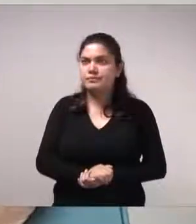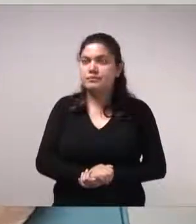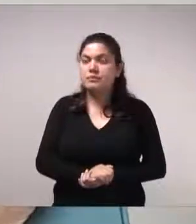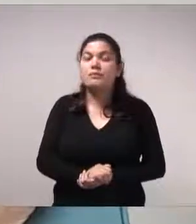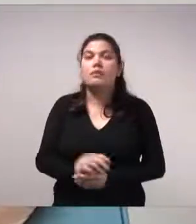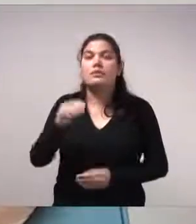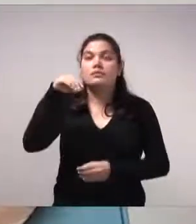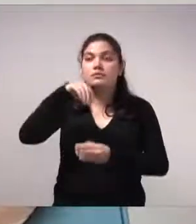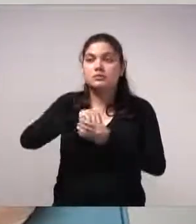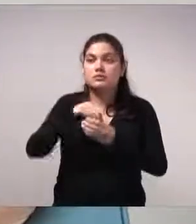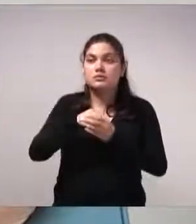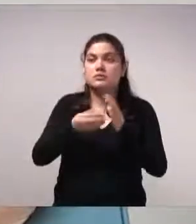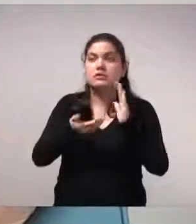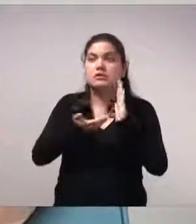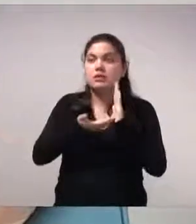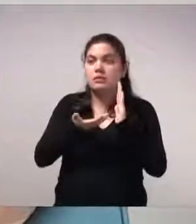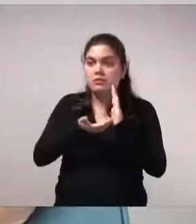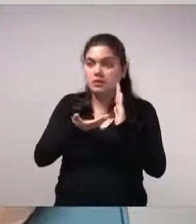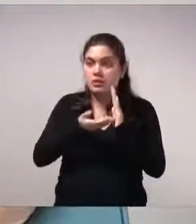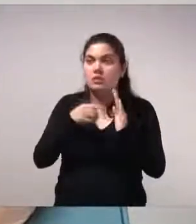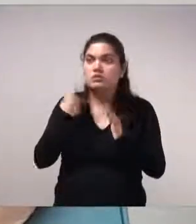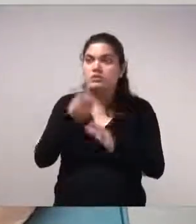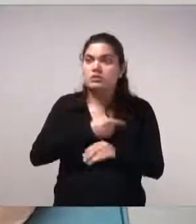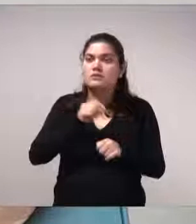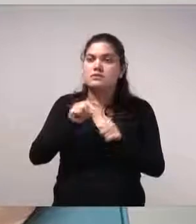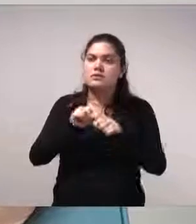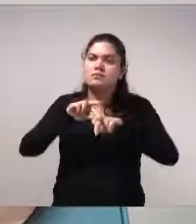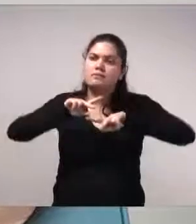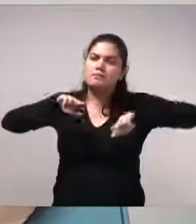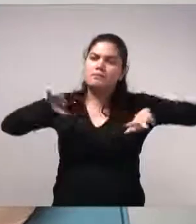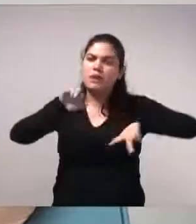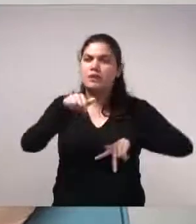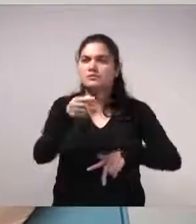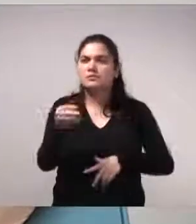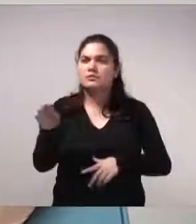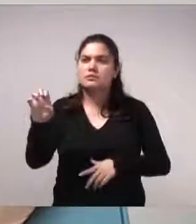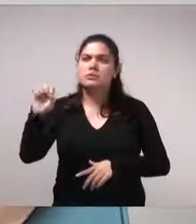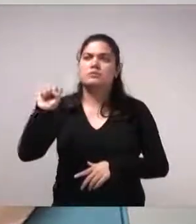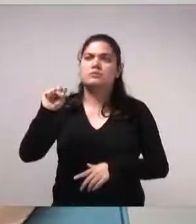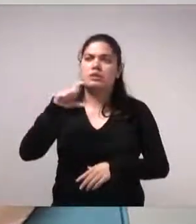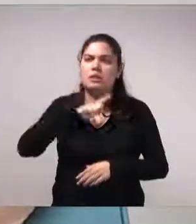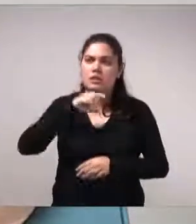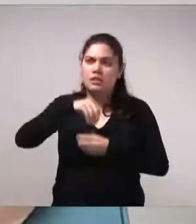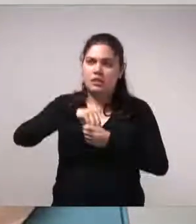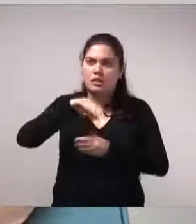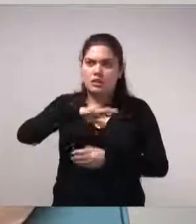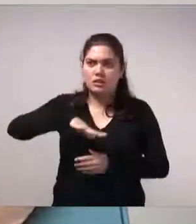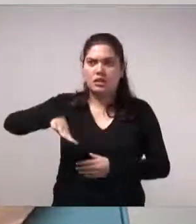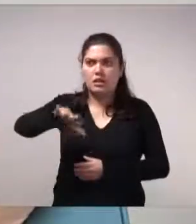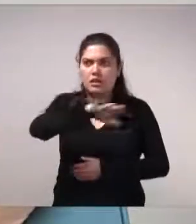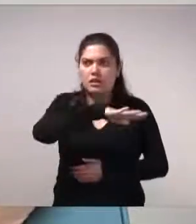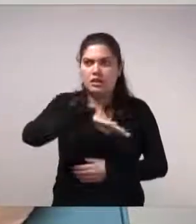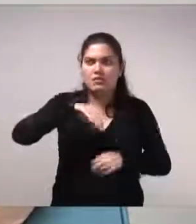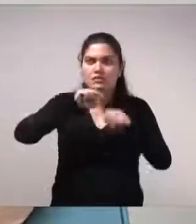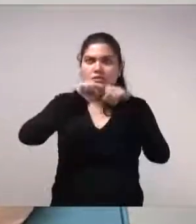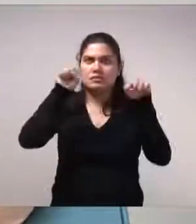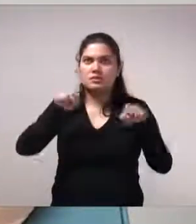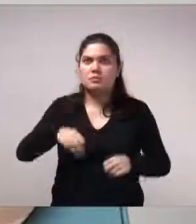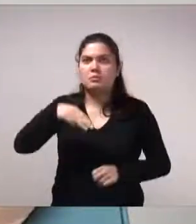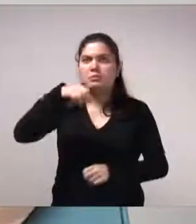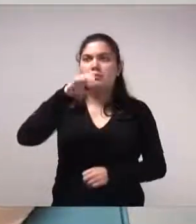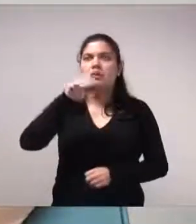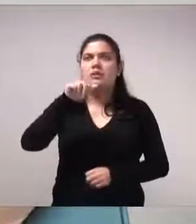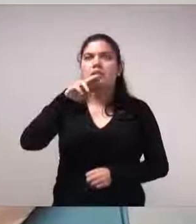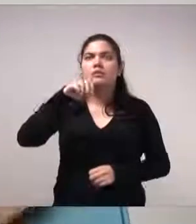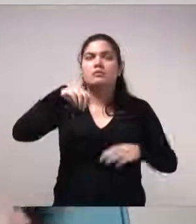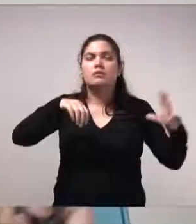Dentro da Câmara dos Deputados, nós fizemos algumas ações nessa nossa área dos sistemas mecânicos, em particular na área de